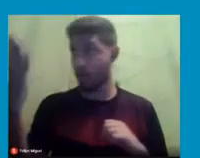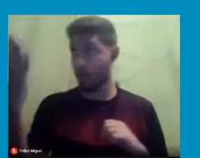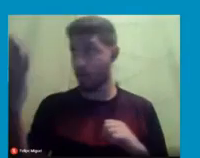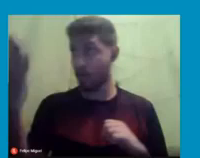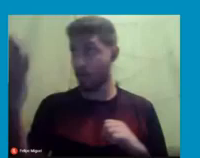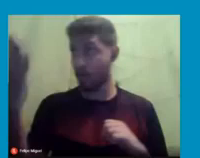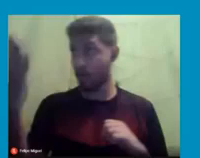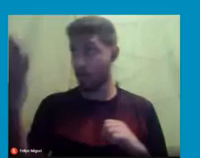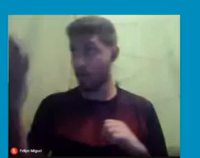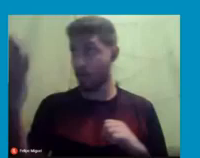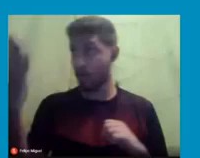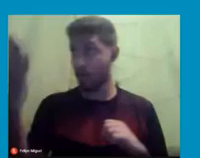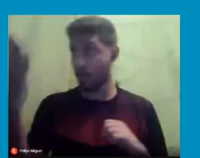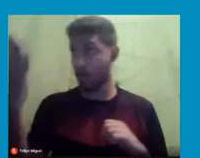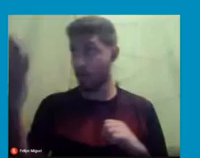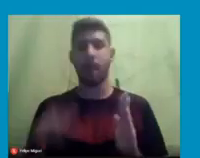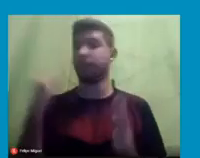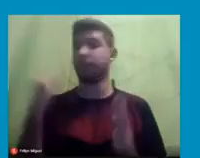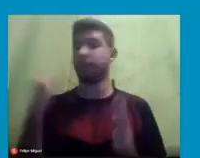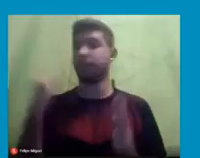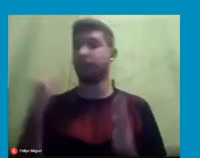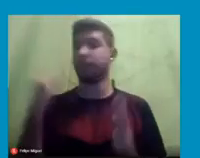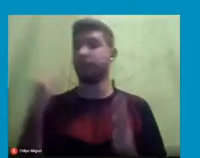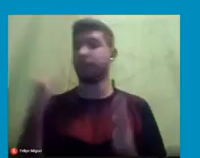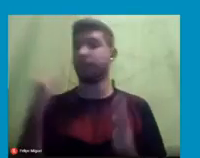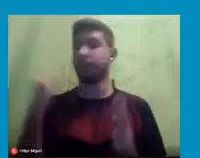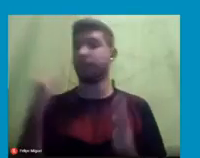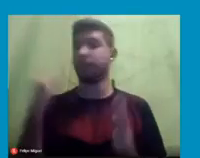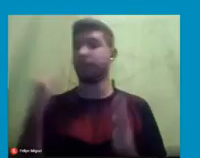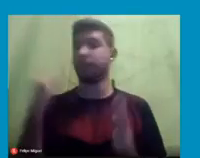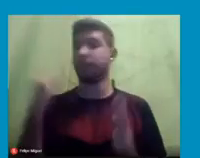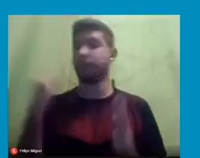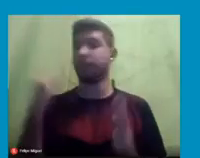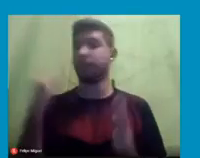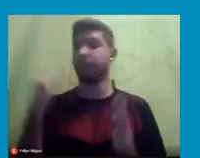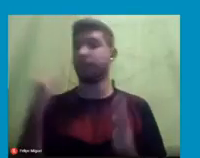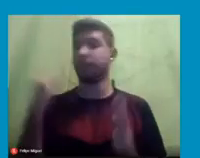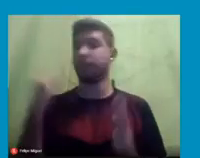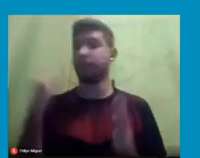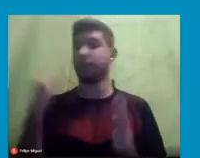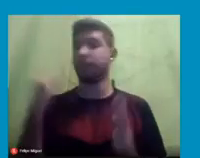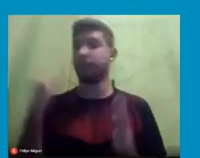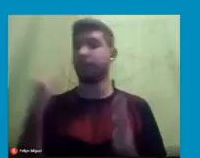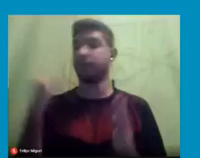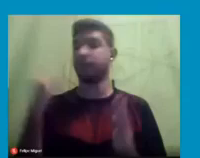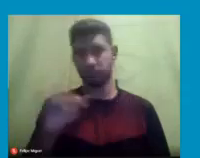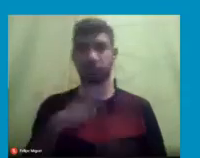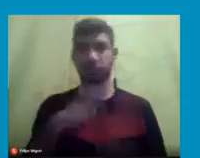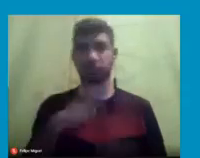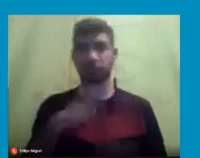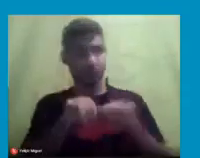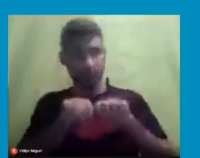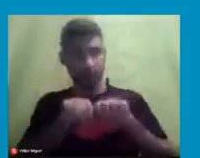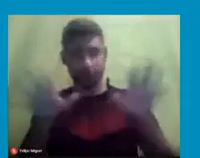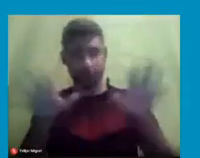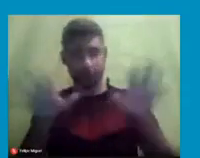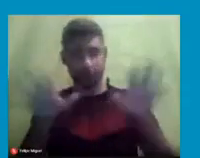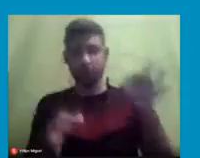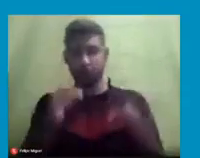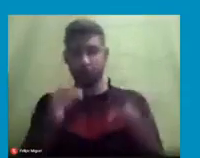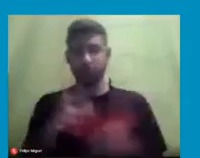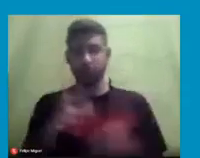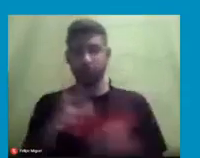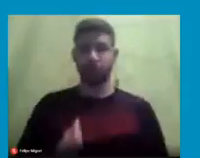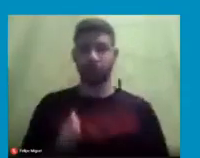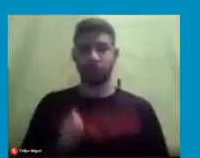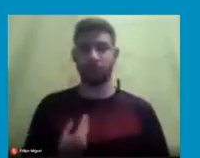um assunto da maior importância que amanhã vai ser tratado em plenário do Supremo. Vamos então Ô,